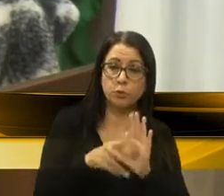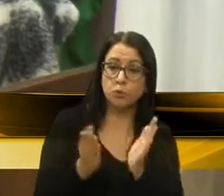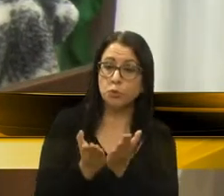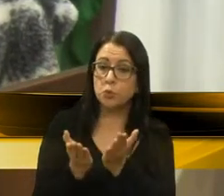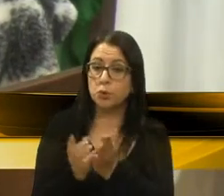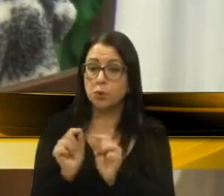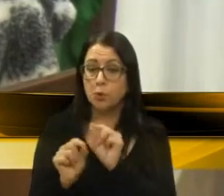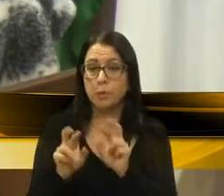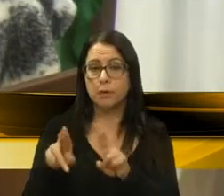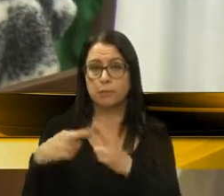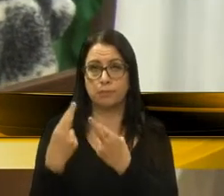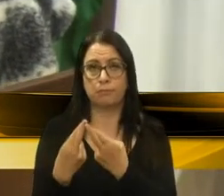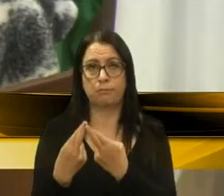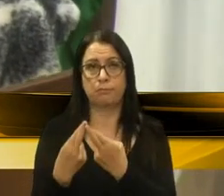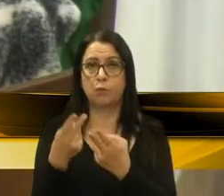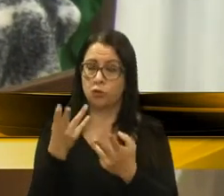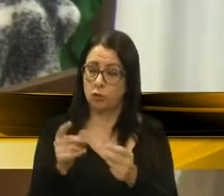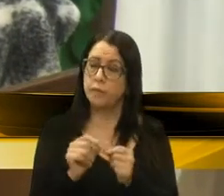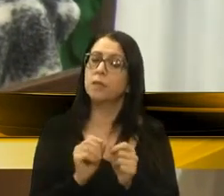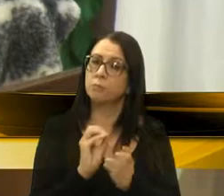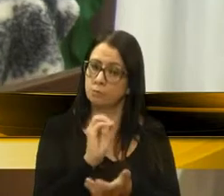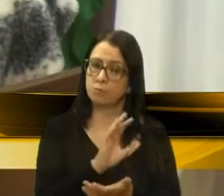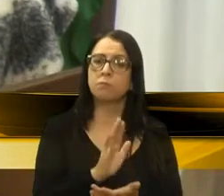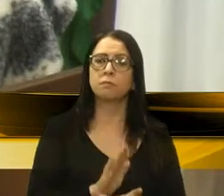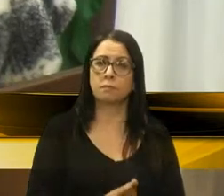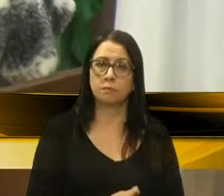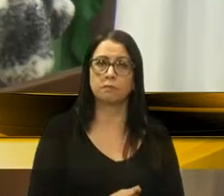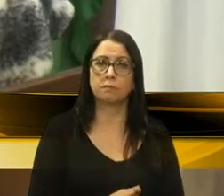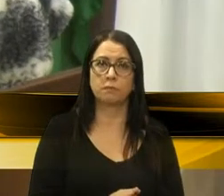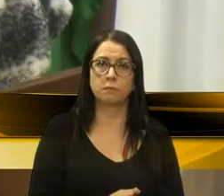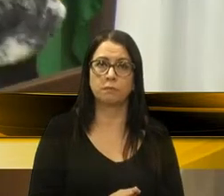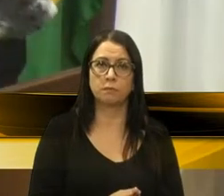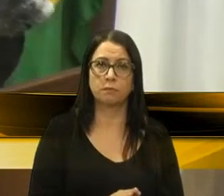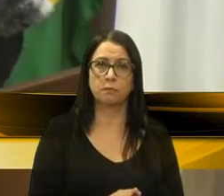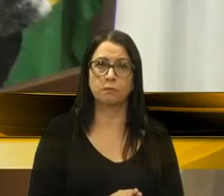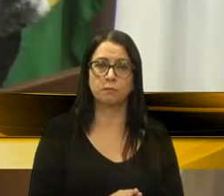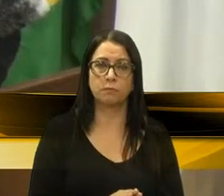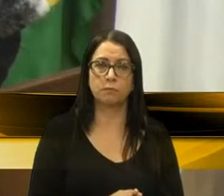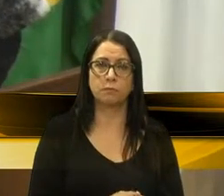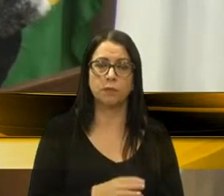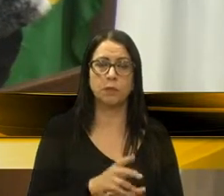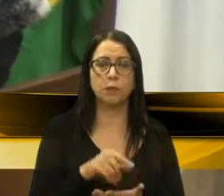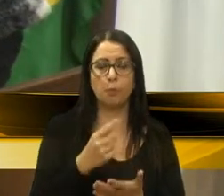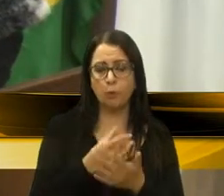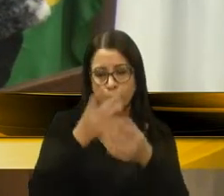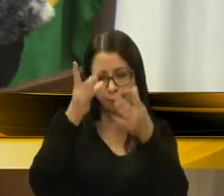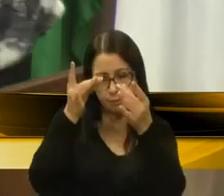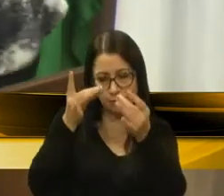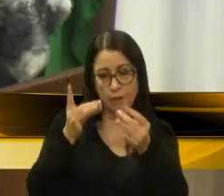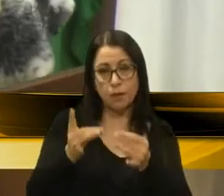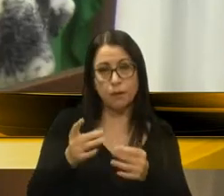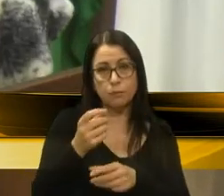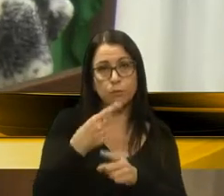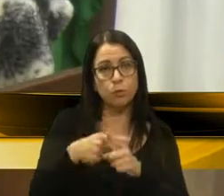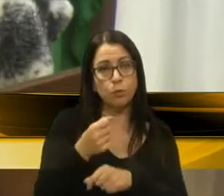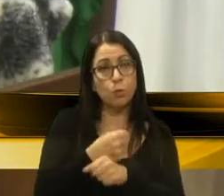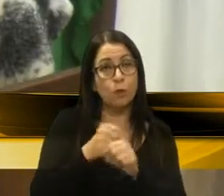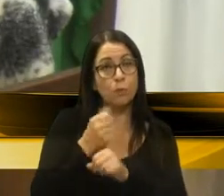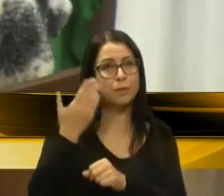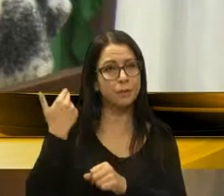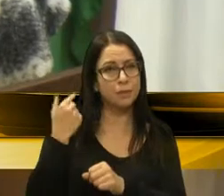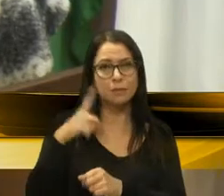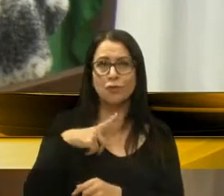nesta reunião e já fizemos. Né? Eles colocam o maior número de detalhes, porque no ano passado a gente teve